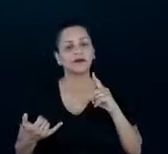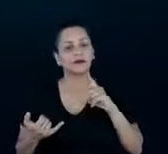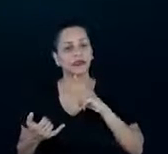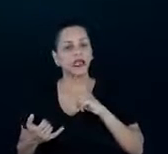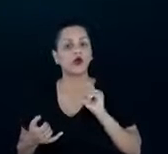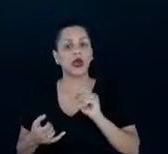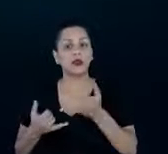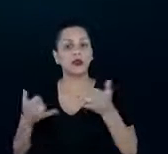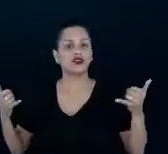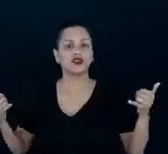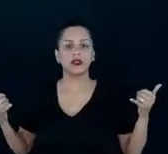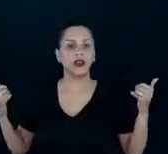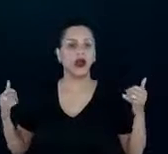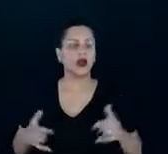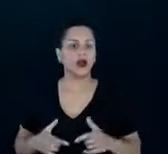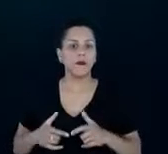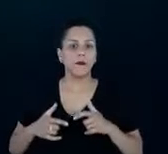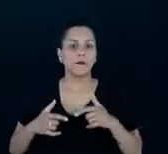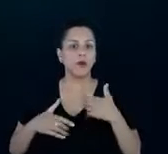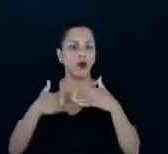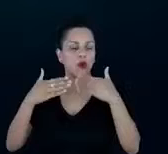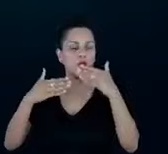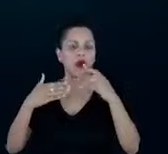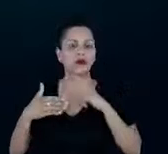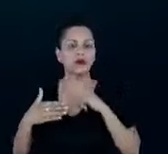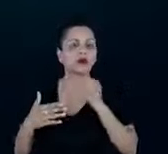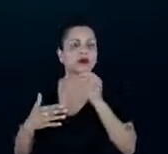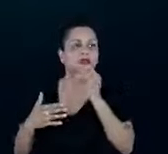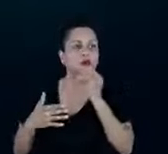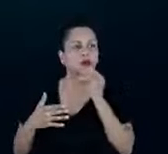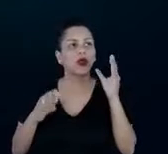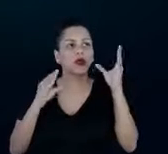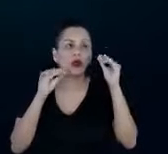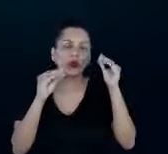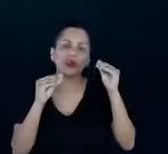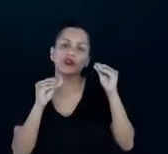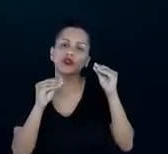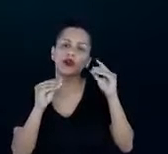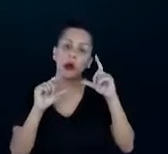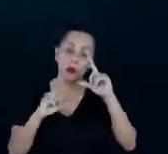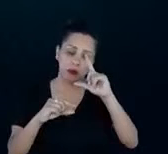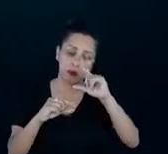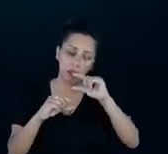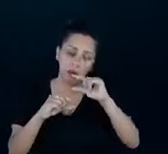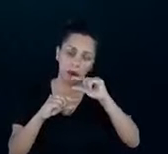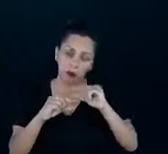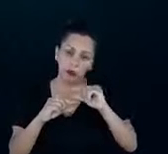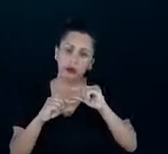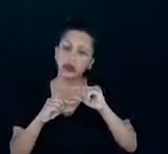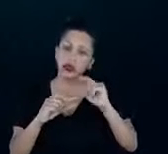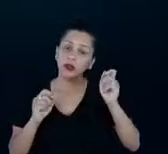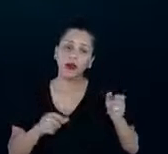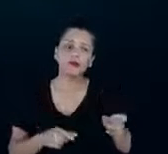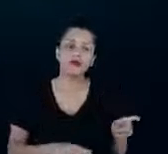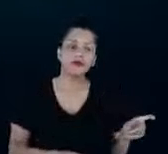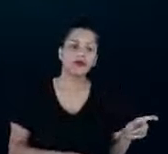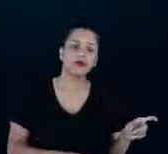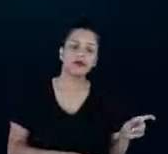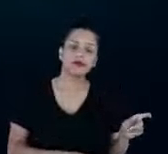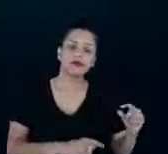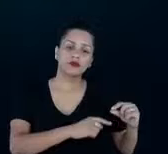hidrelétrica por exemplo que à noite a gente não consome tanta energia poderia estar carregando baterias e depois jogar de volta no